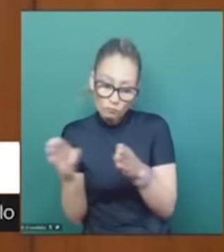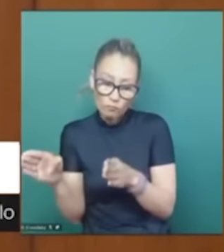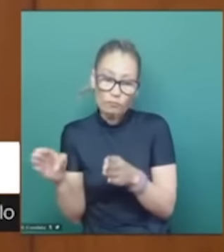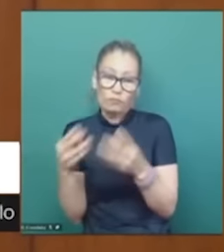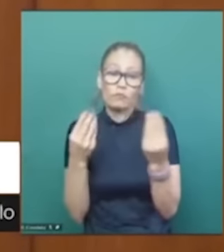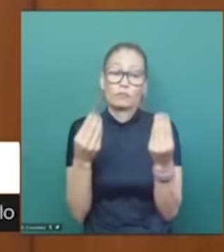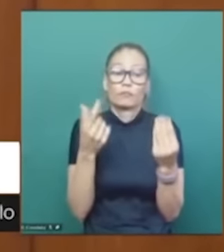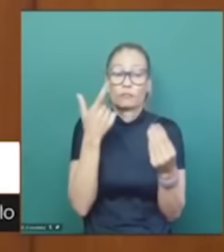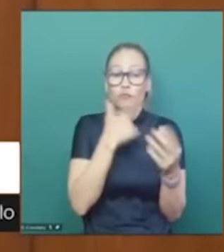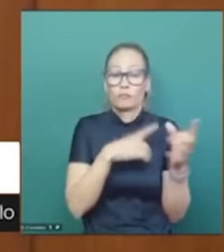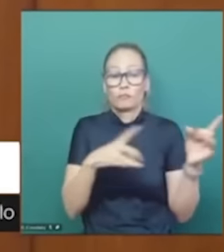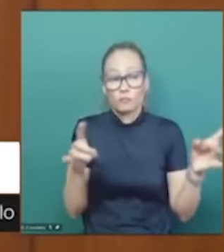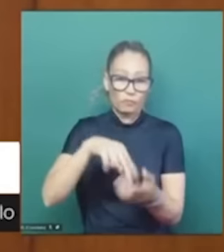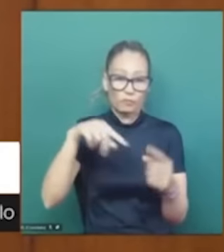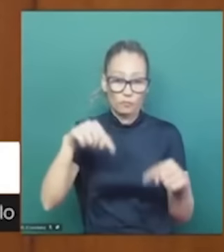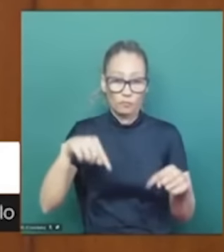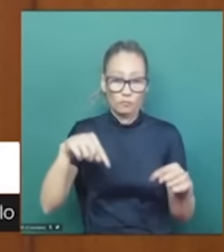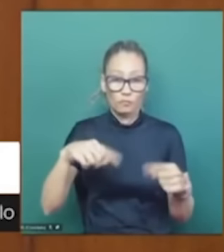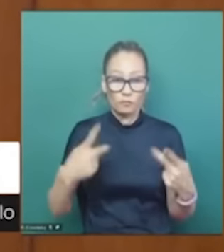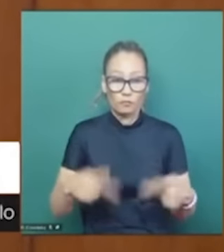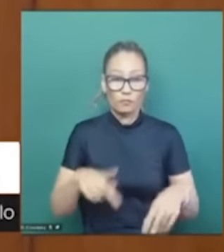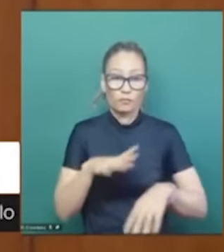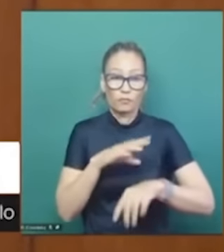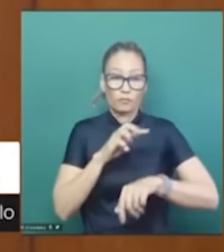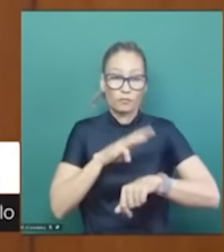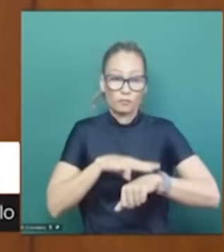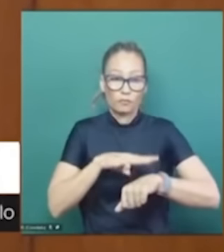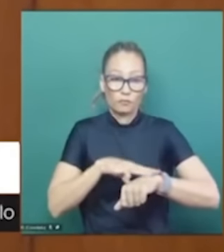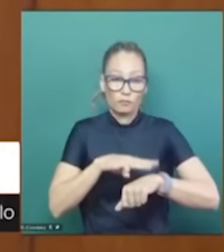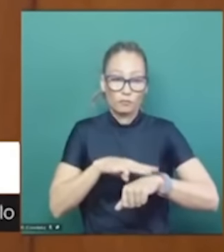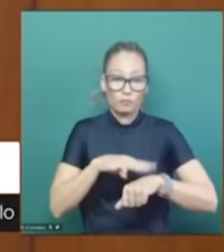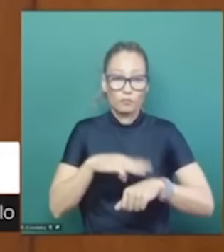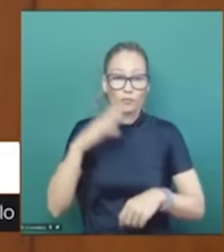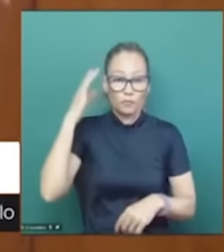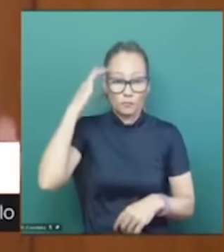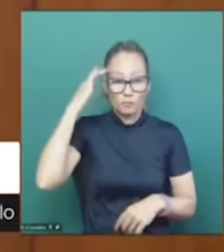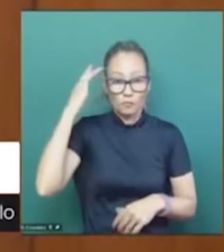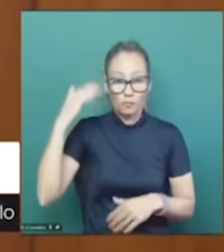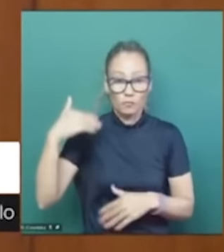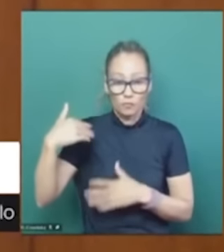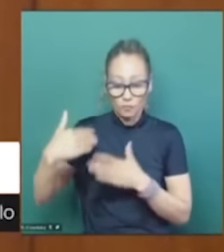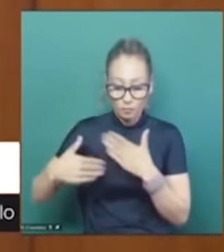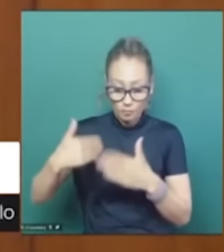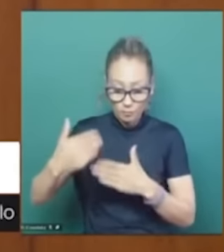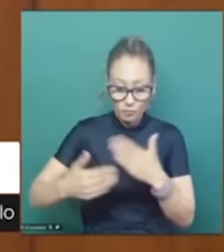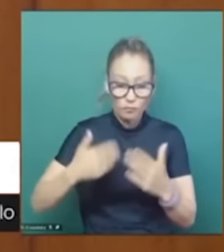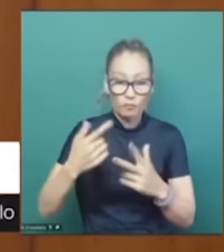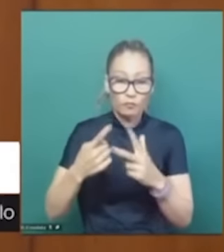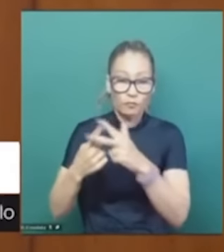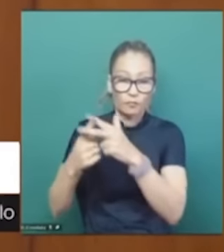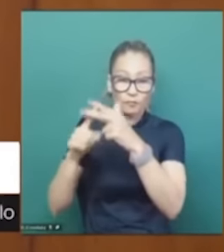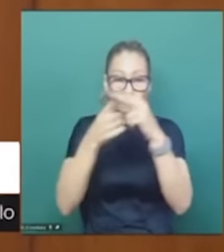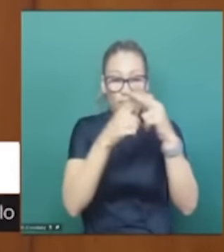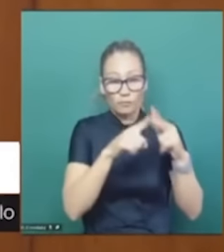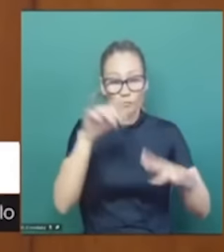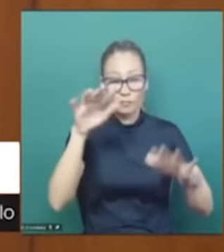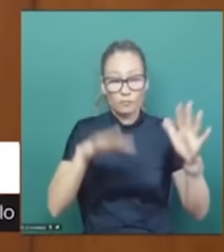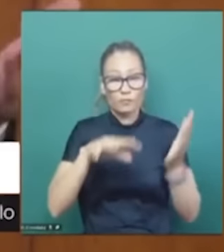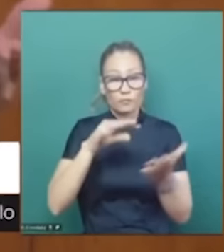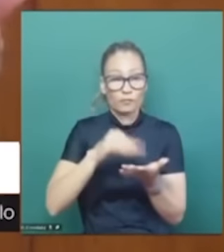realizado na Comissão de Política Urbana. Eu acho que durante todo o processo de revisão, a coisa que mais salta aos olhos de todos os vereadores, pelo